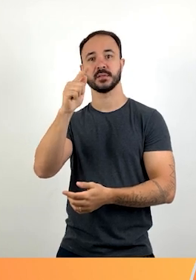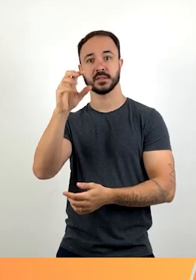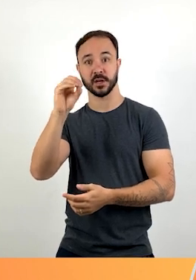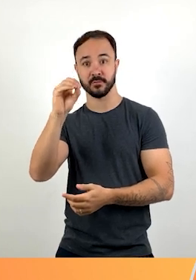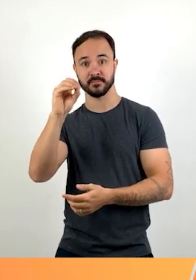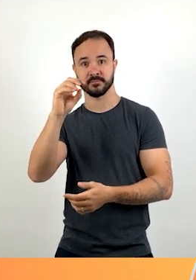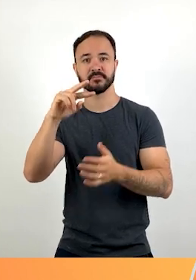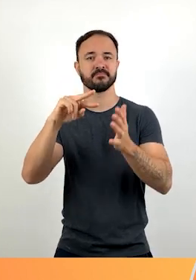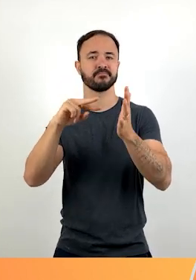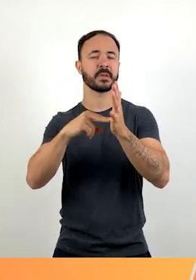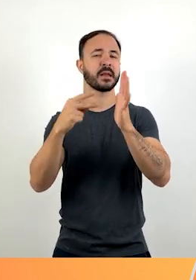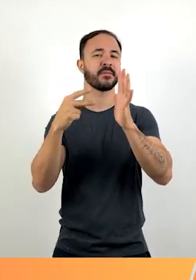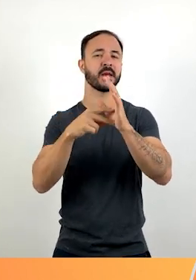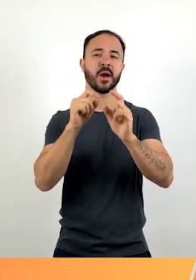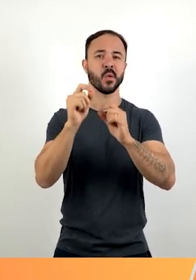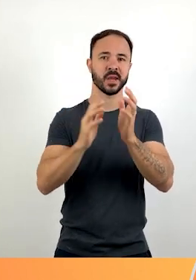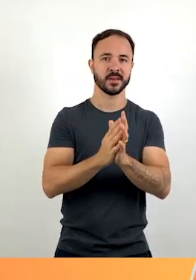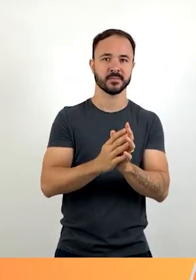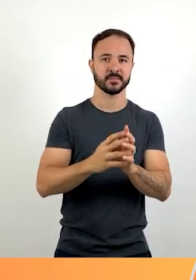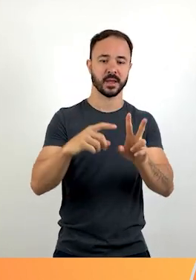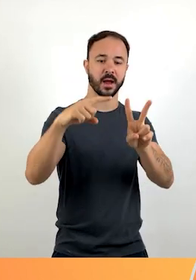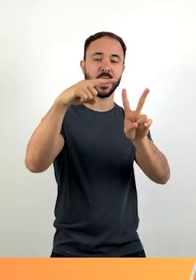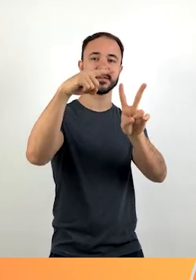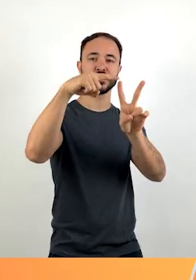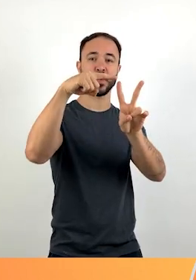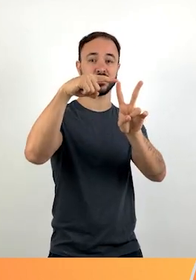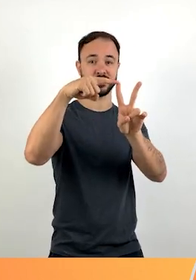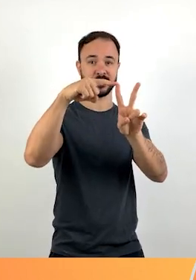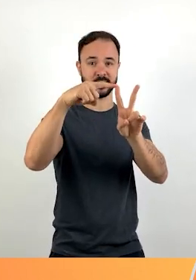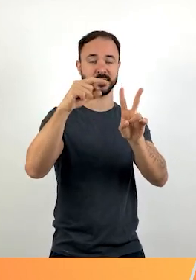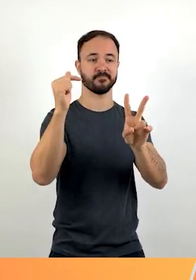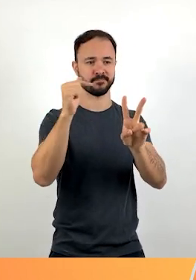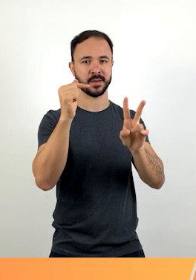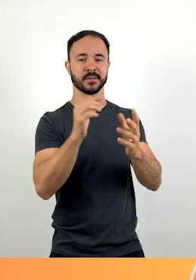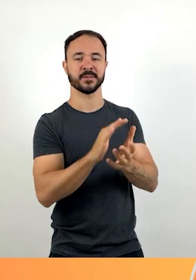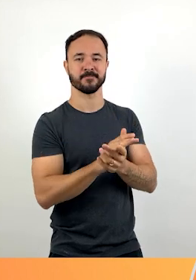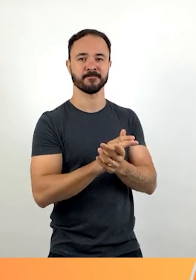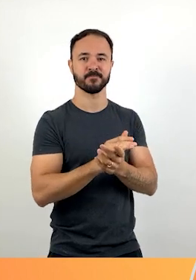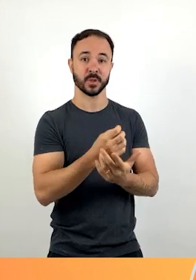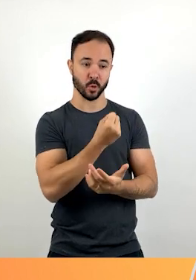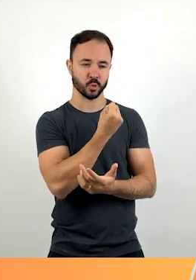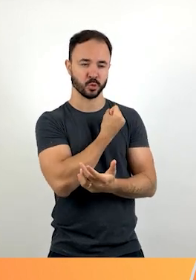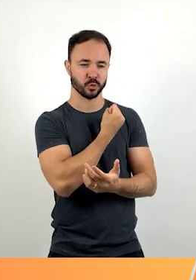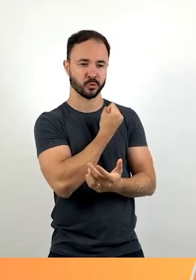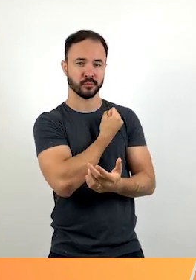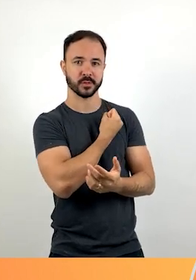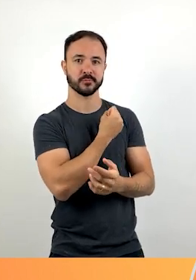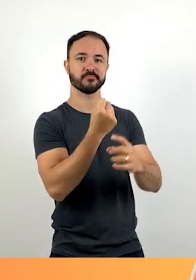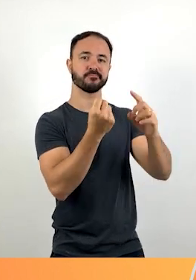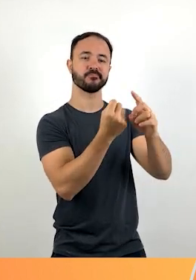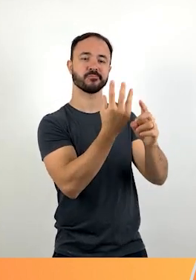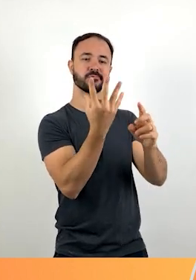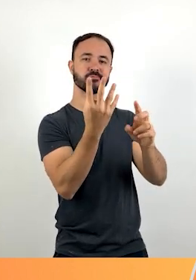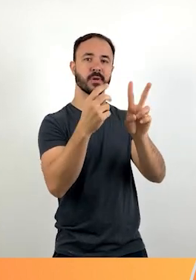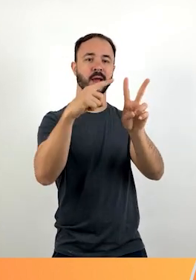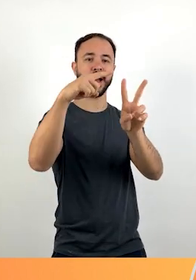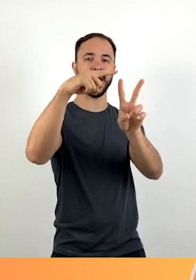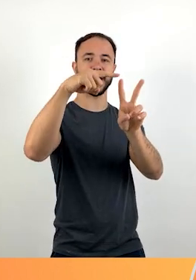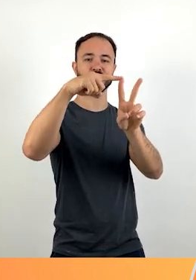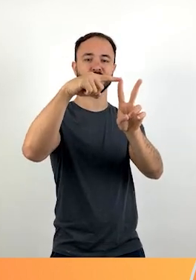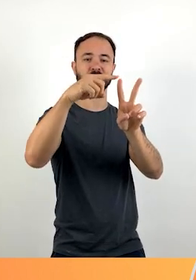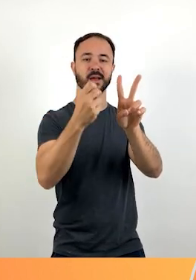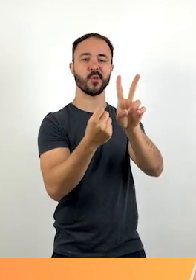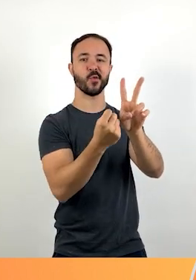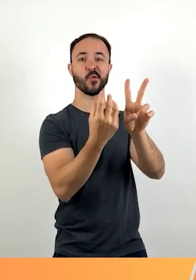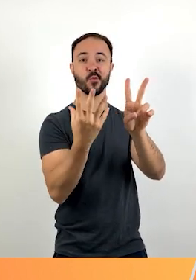Então, vamos trabalhar essa raiz quadrada com esses números racionais. Olha só, a